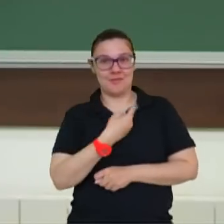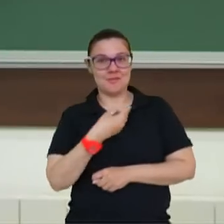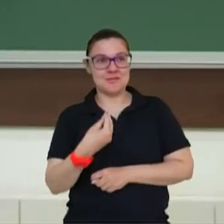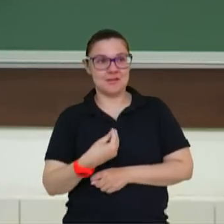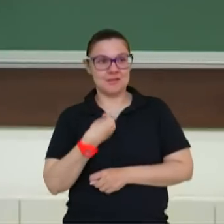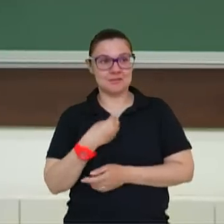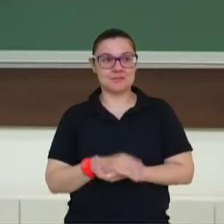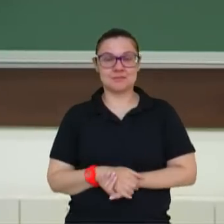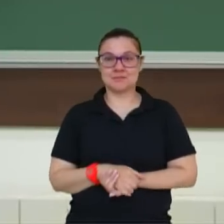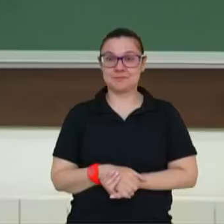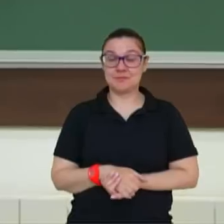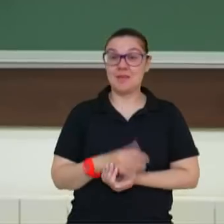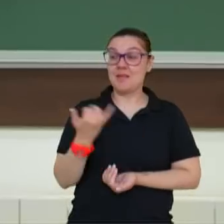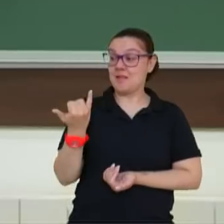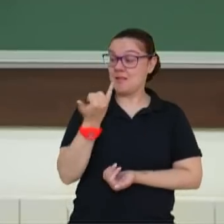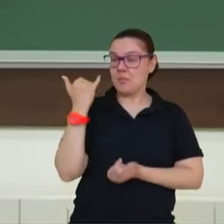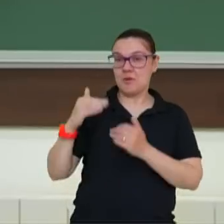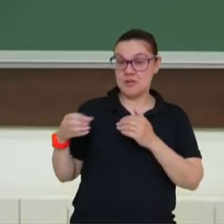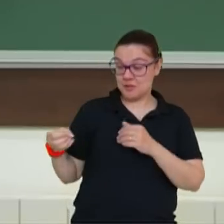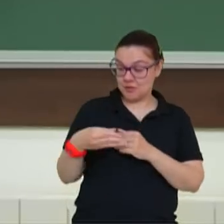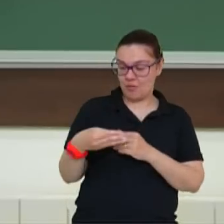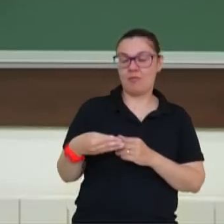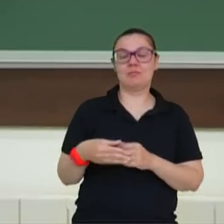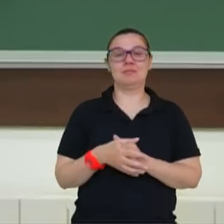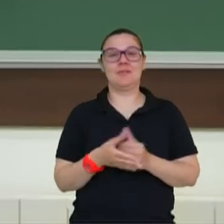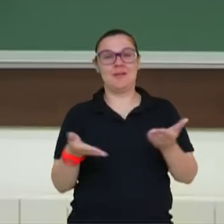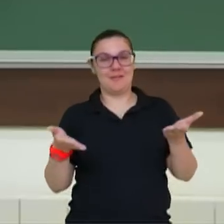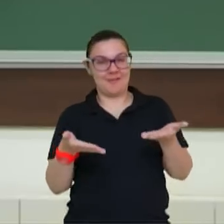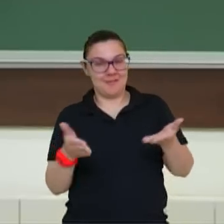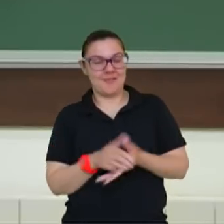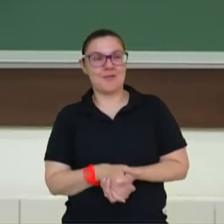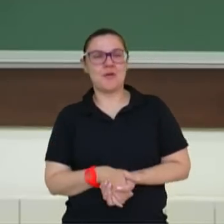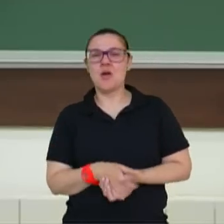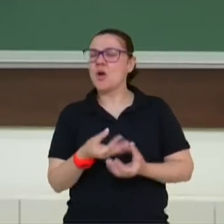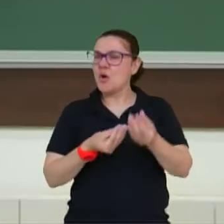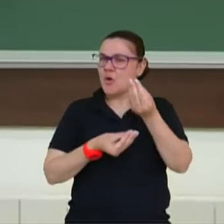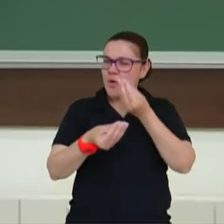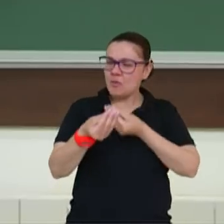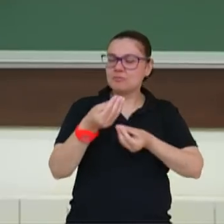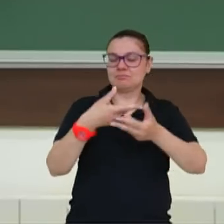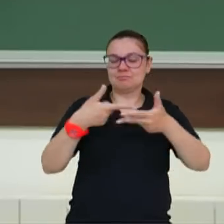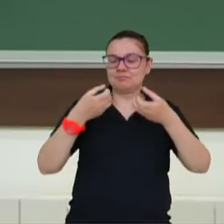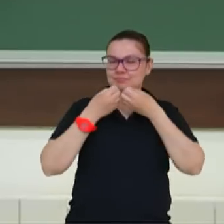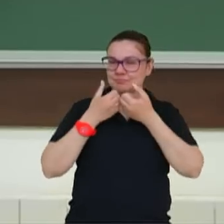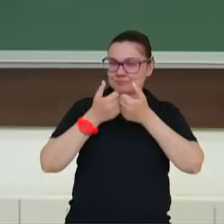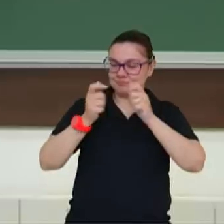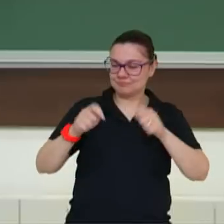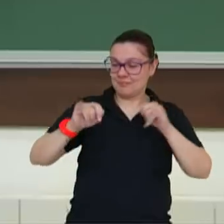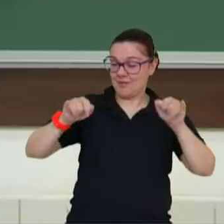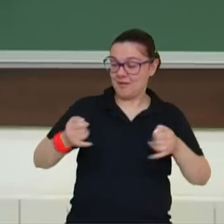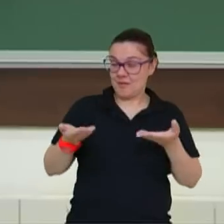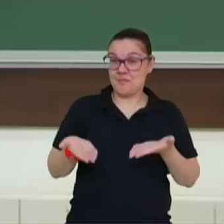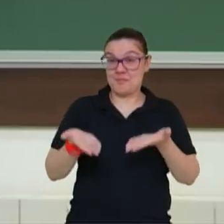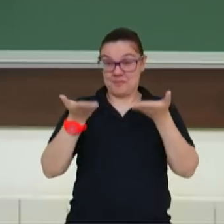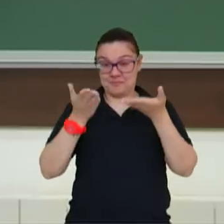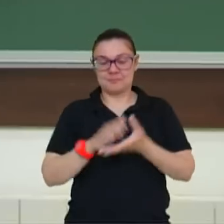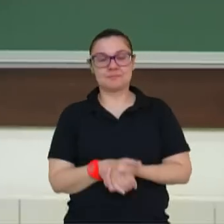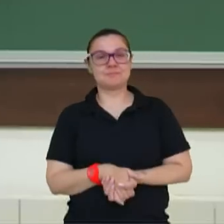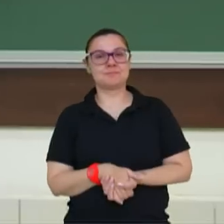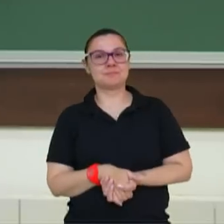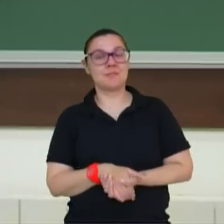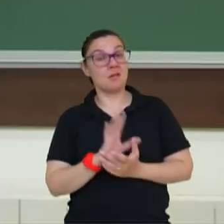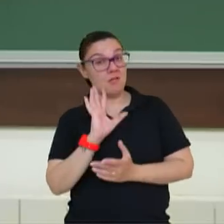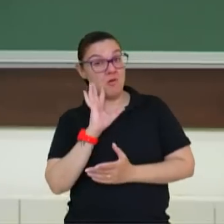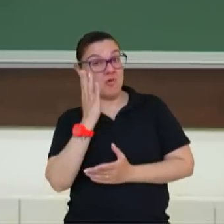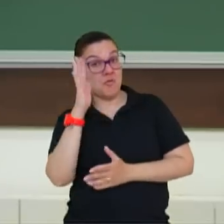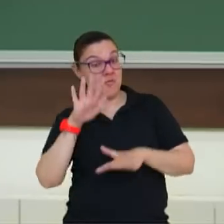a importância dessa pós-modernidade que nós temos aí. Quanta coisa boa a gente pode aproveitar. Então, talvez